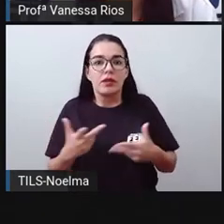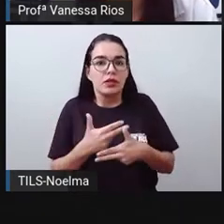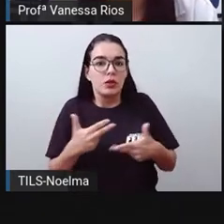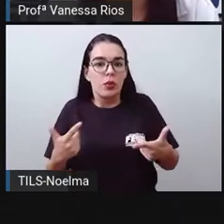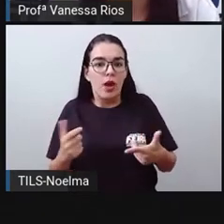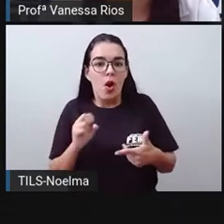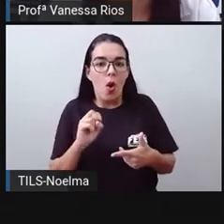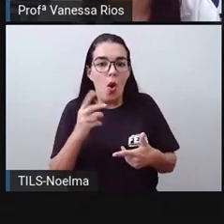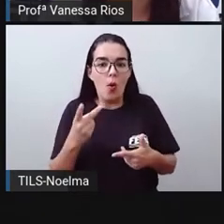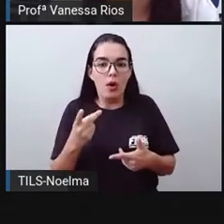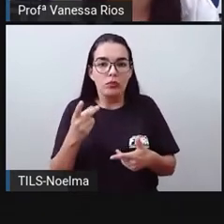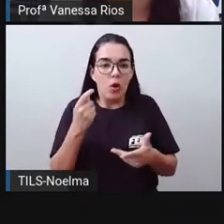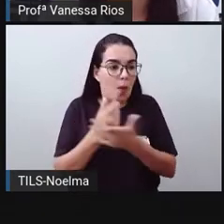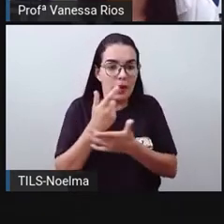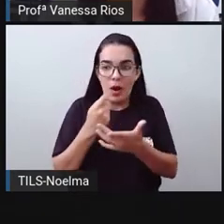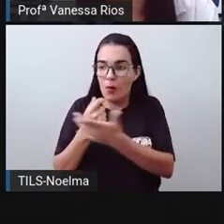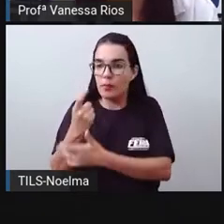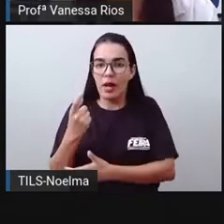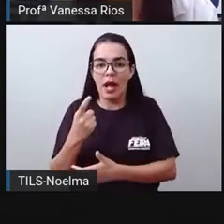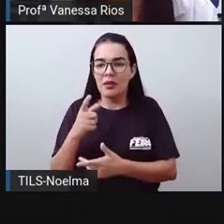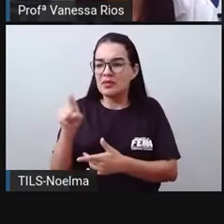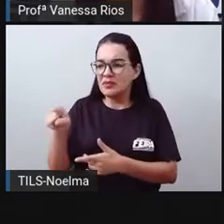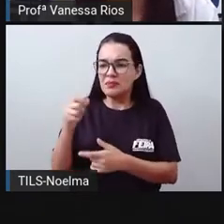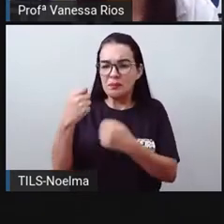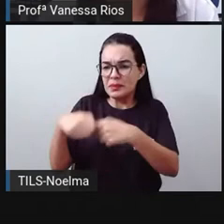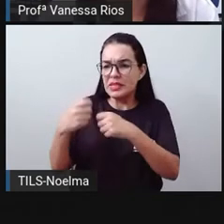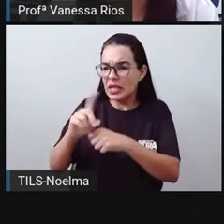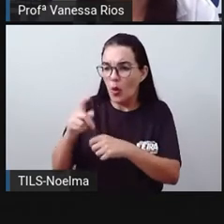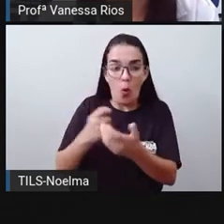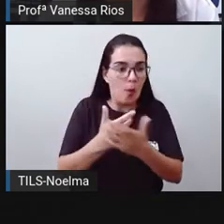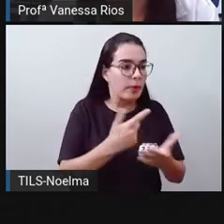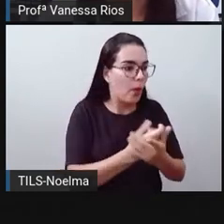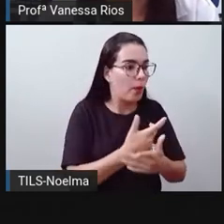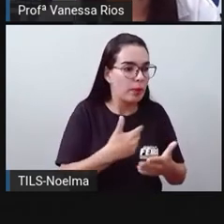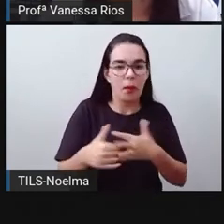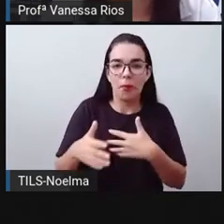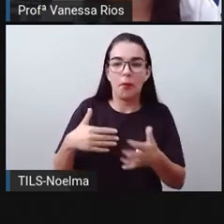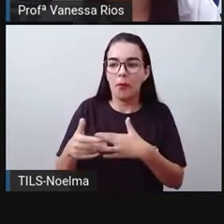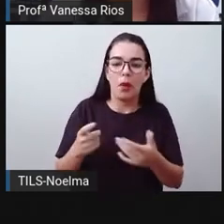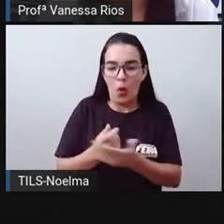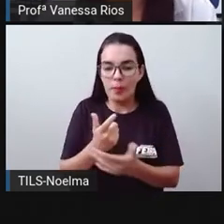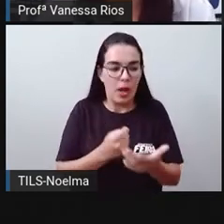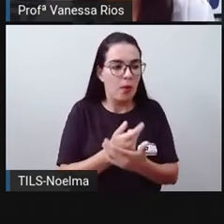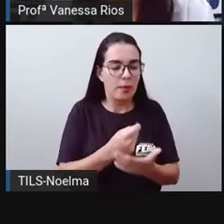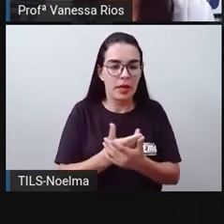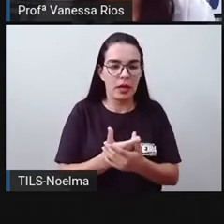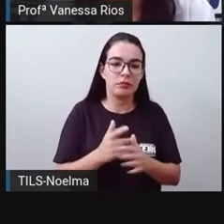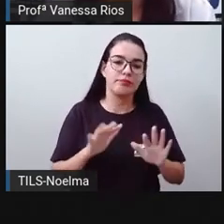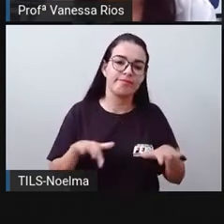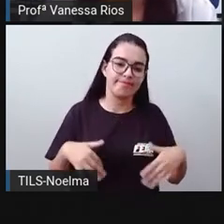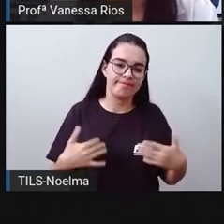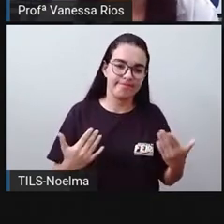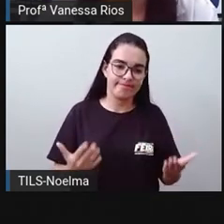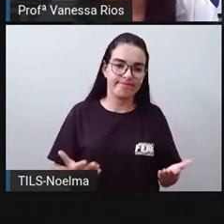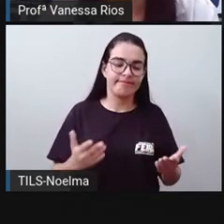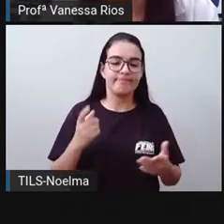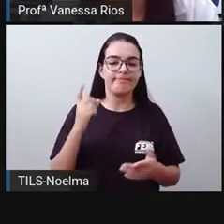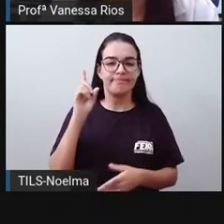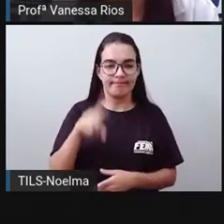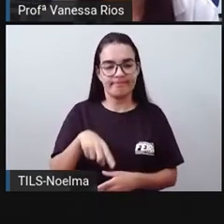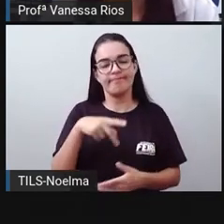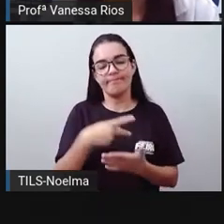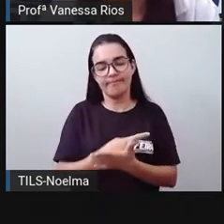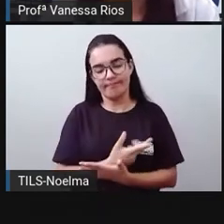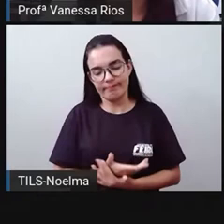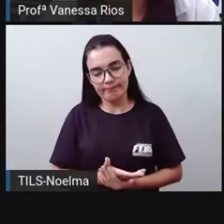ou comprar aquilo que a gente nem tem necessidade. Então, comprar a mais. E aí o